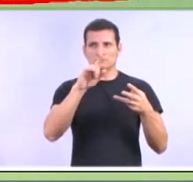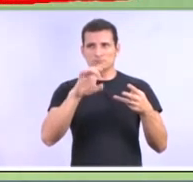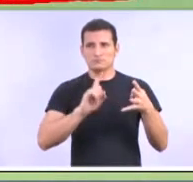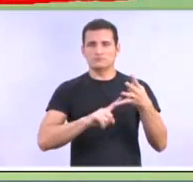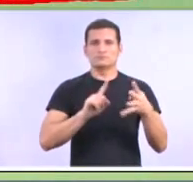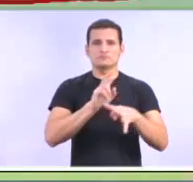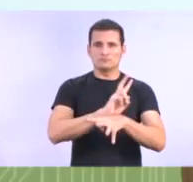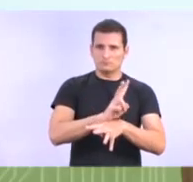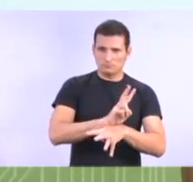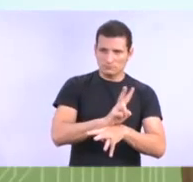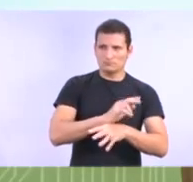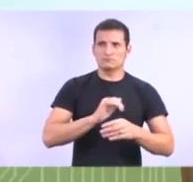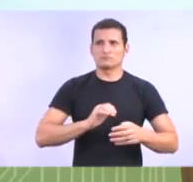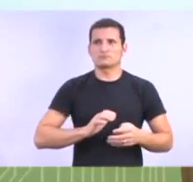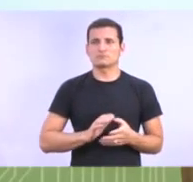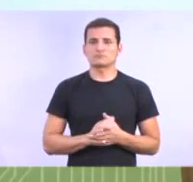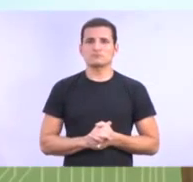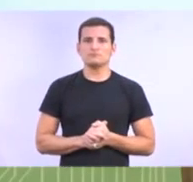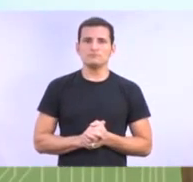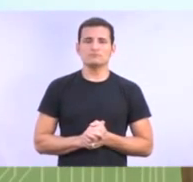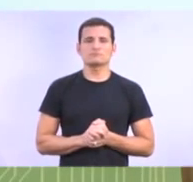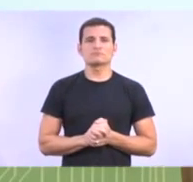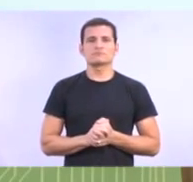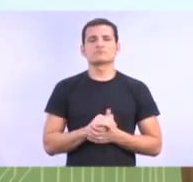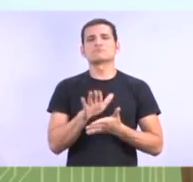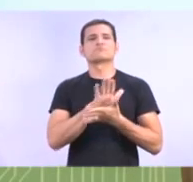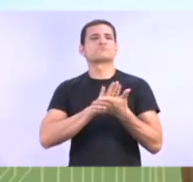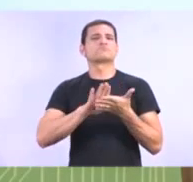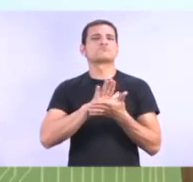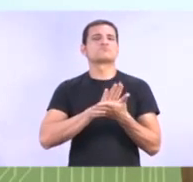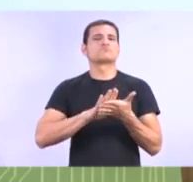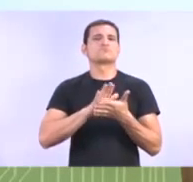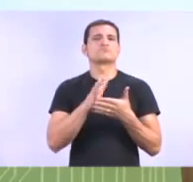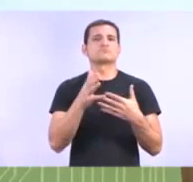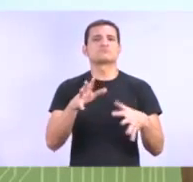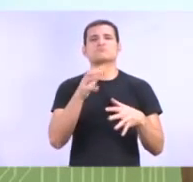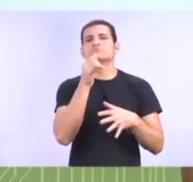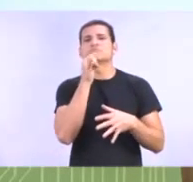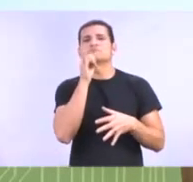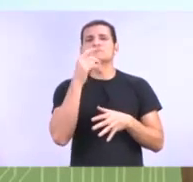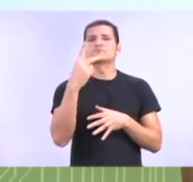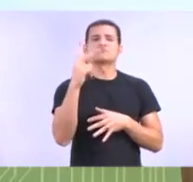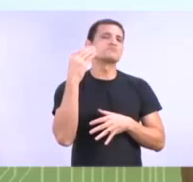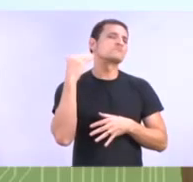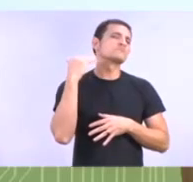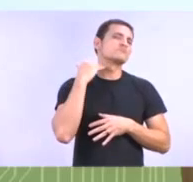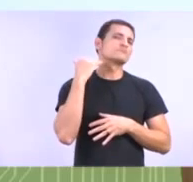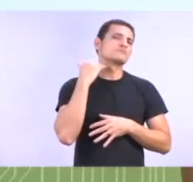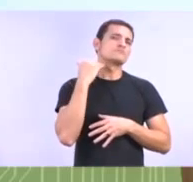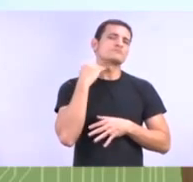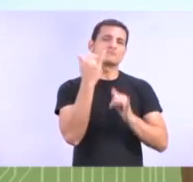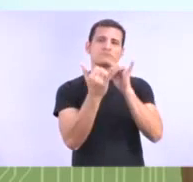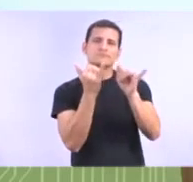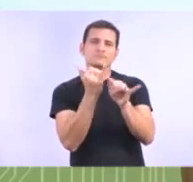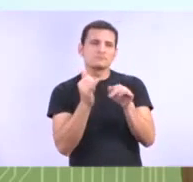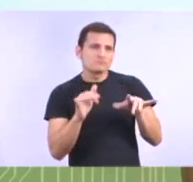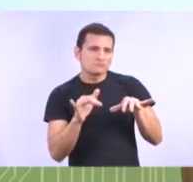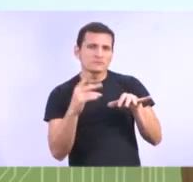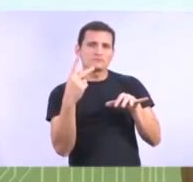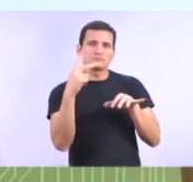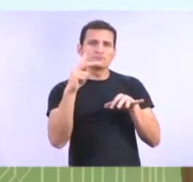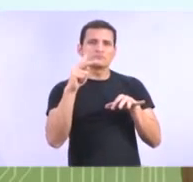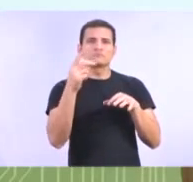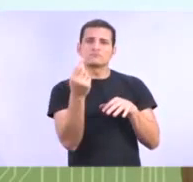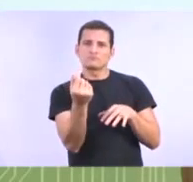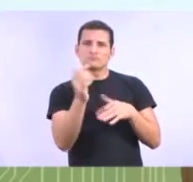segurança. Ninguém aqui quer entrar, por exemplo, no seu banco online, fazer uma transação e ter seu dinheiro roubado, correto?